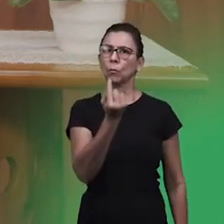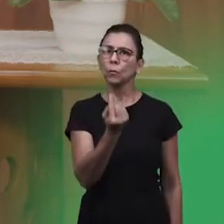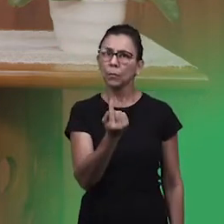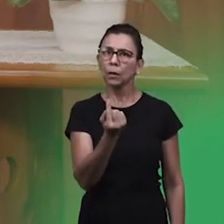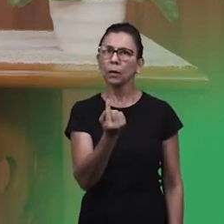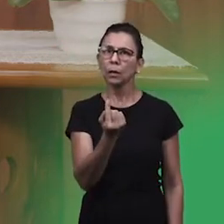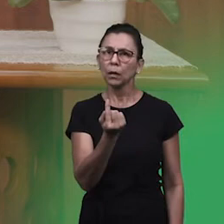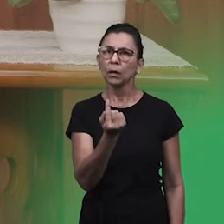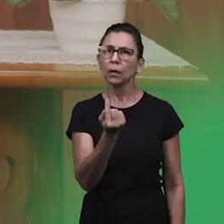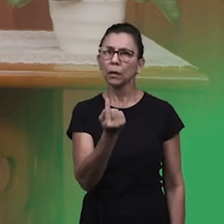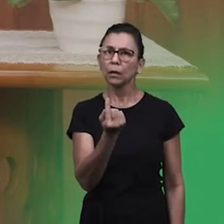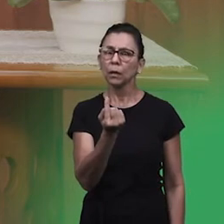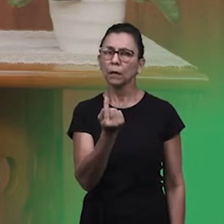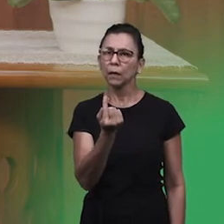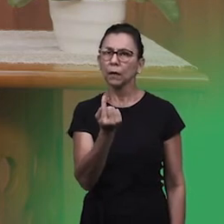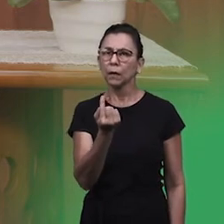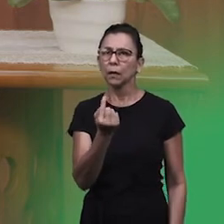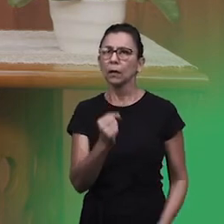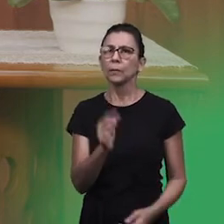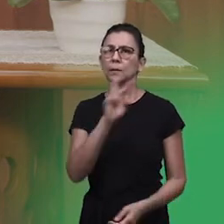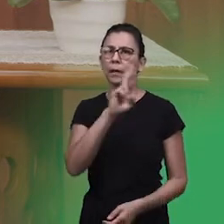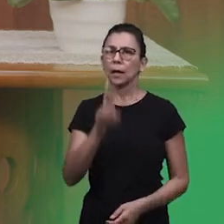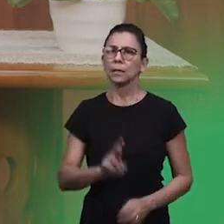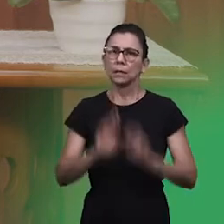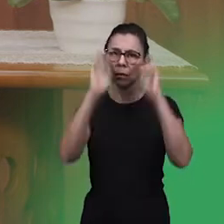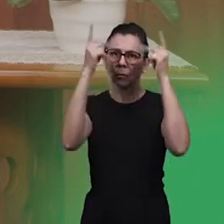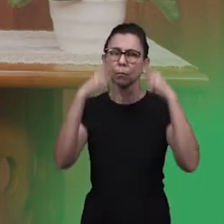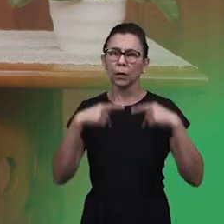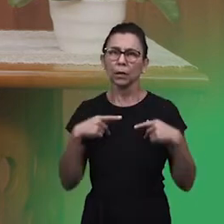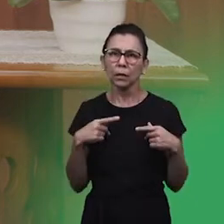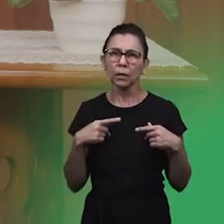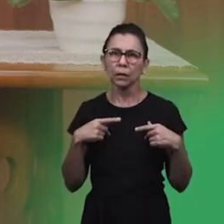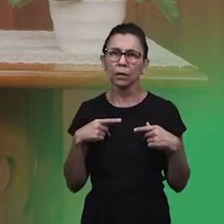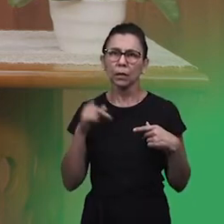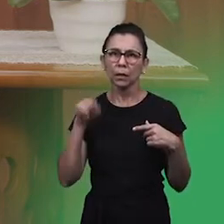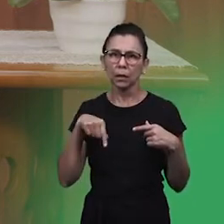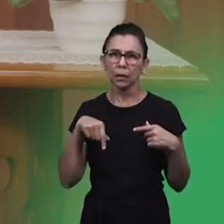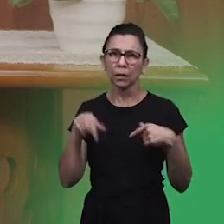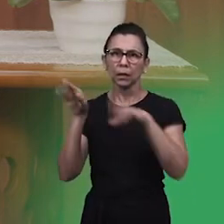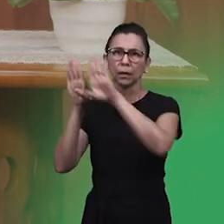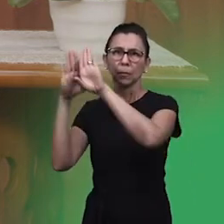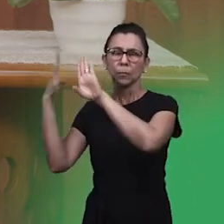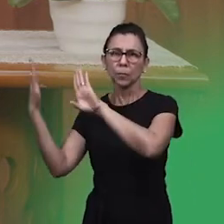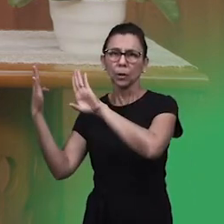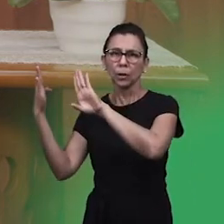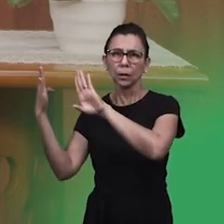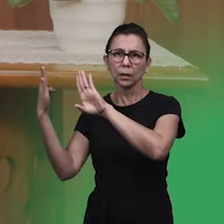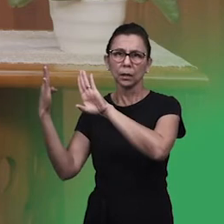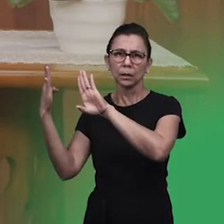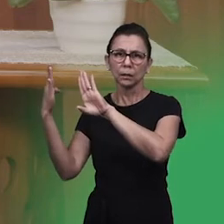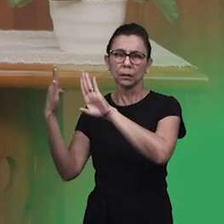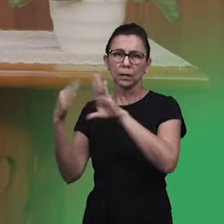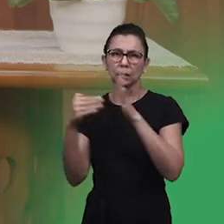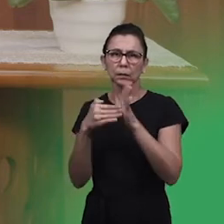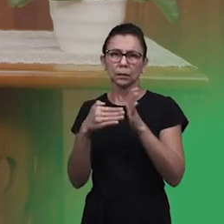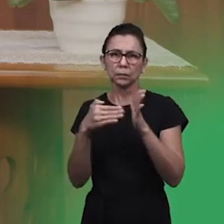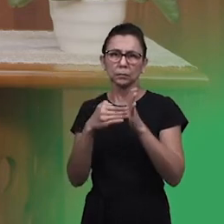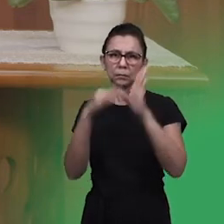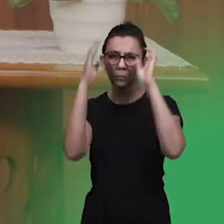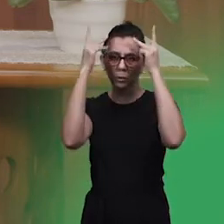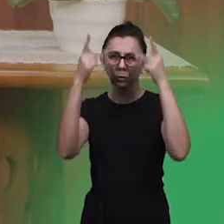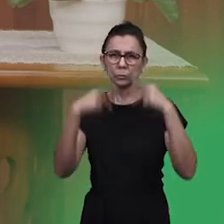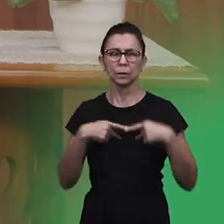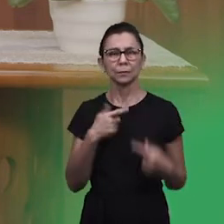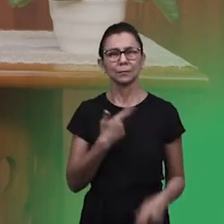não está aberta na medida do homem. Essa porta não está aberta dentro daquilo que são as limitações humanas. Não, é uma